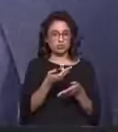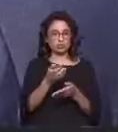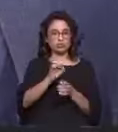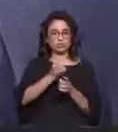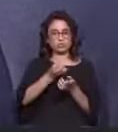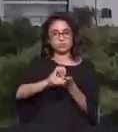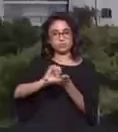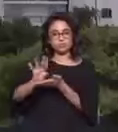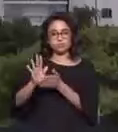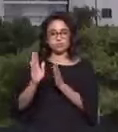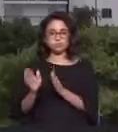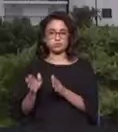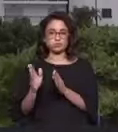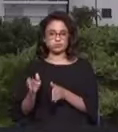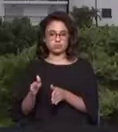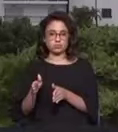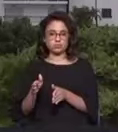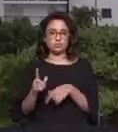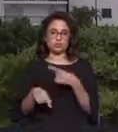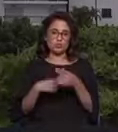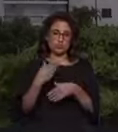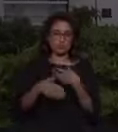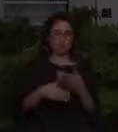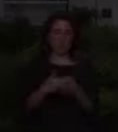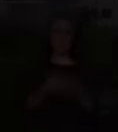à família para avançar o negócio